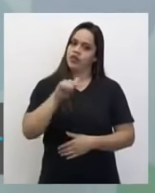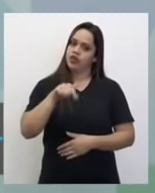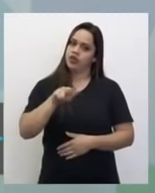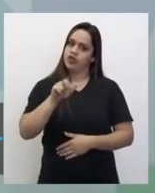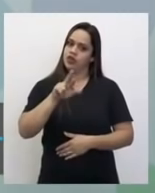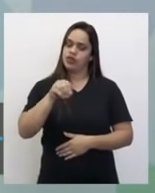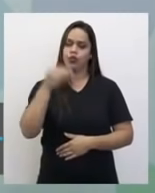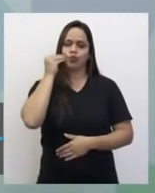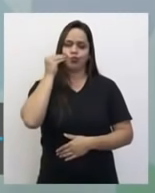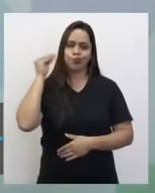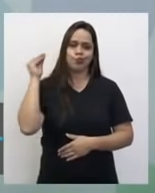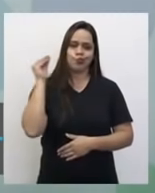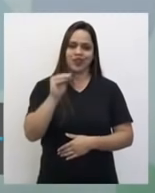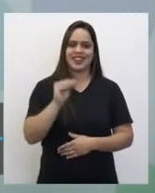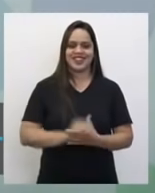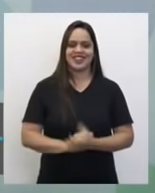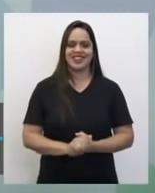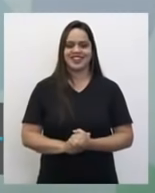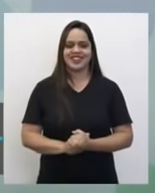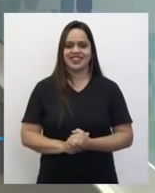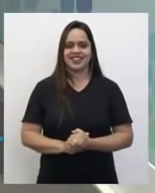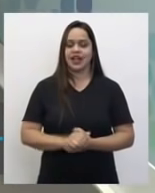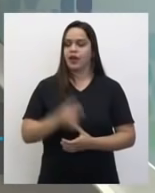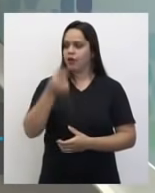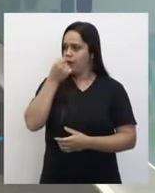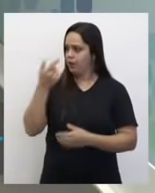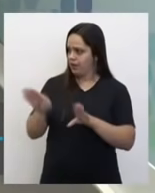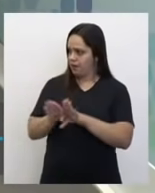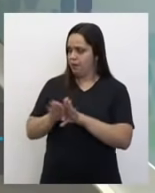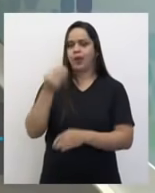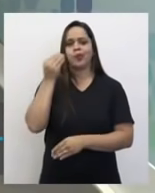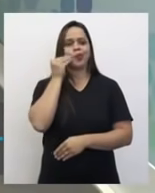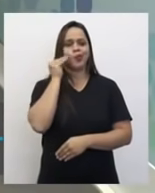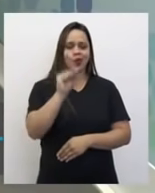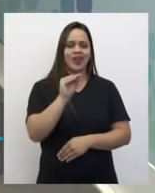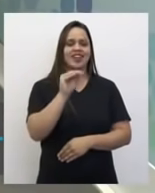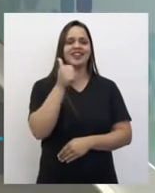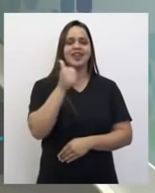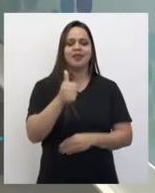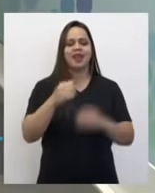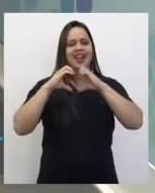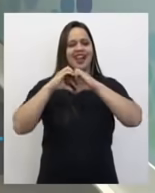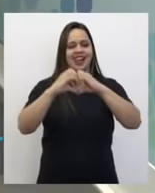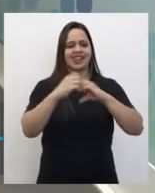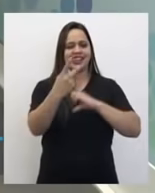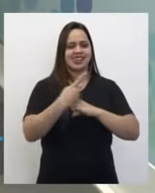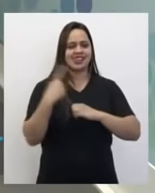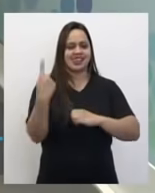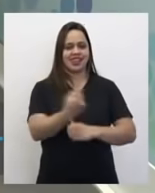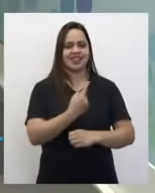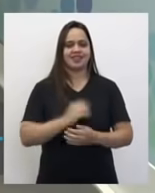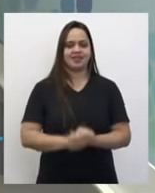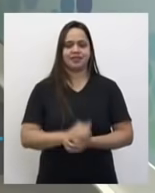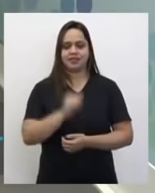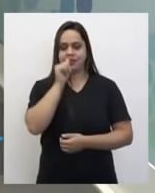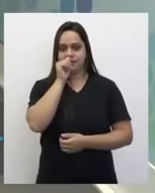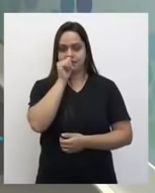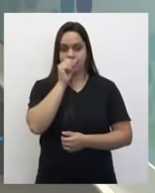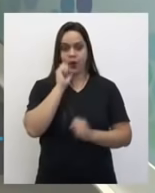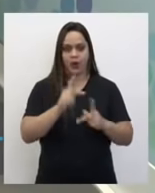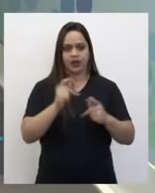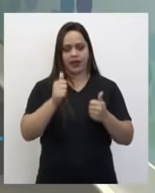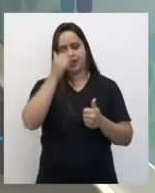beijo. Fabi, beijo pra professora Ingrid. Beijo, professora Ingrid. Ó, é nós, é nós, é nós. Então, ó, vamos